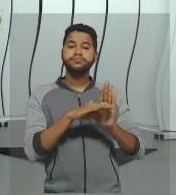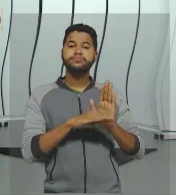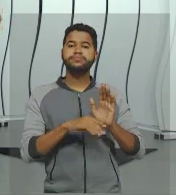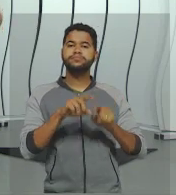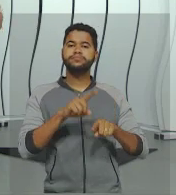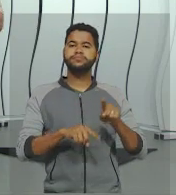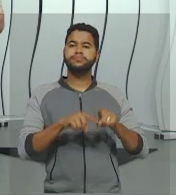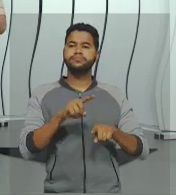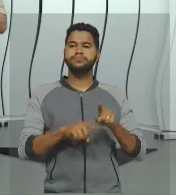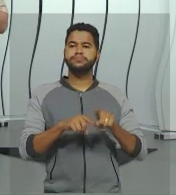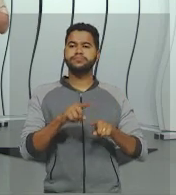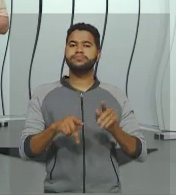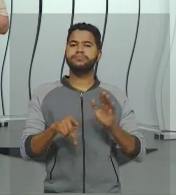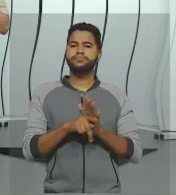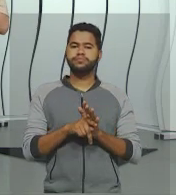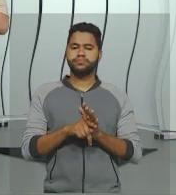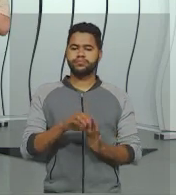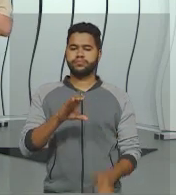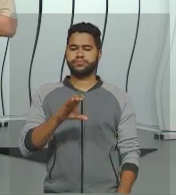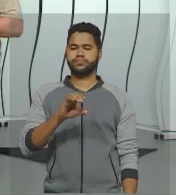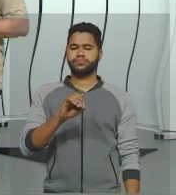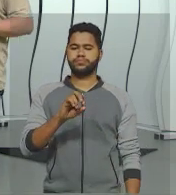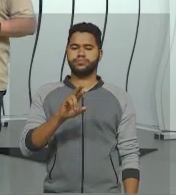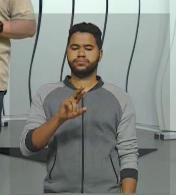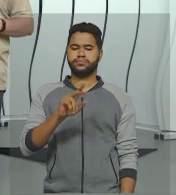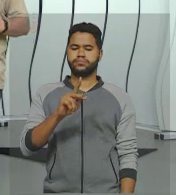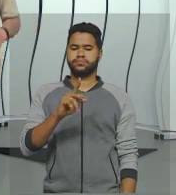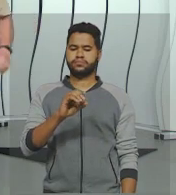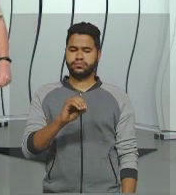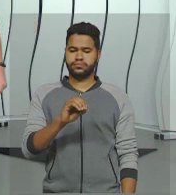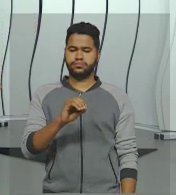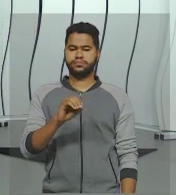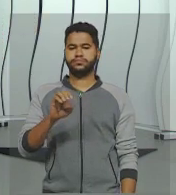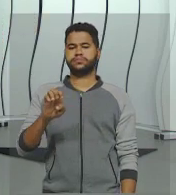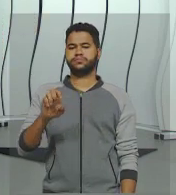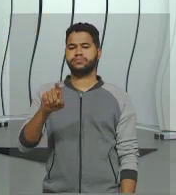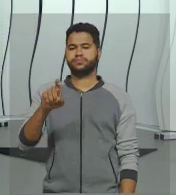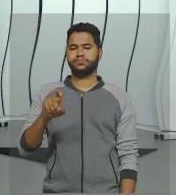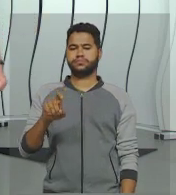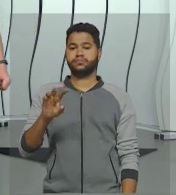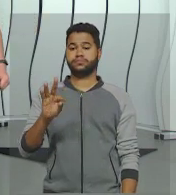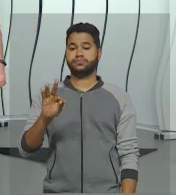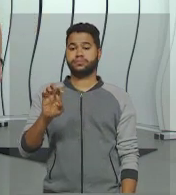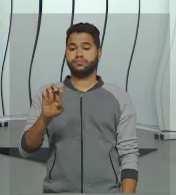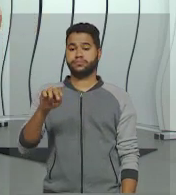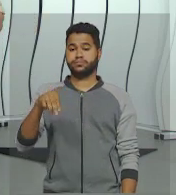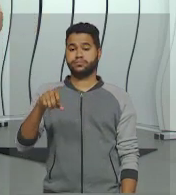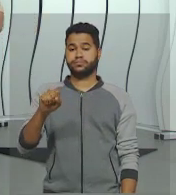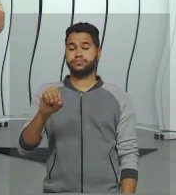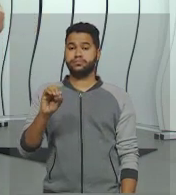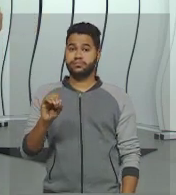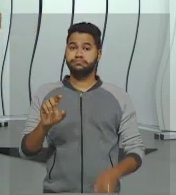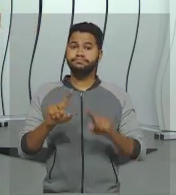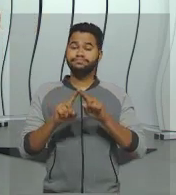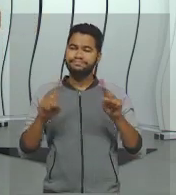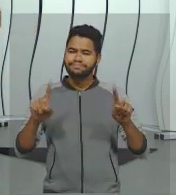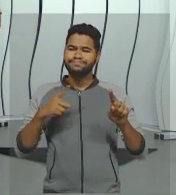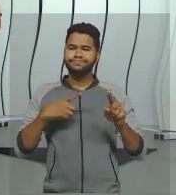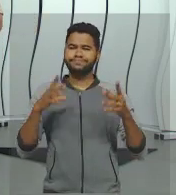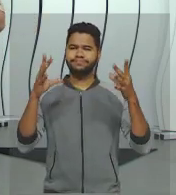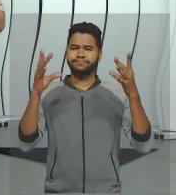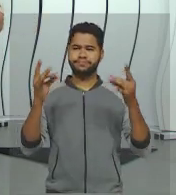como sendo um corpo extenso, certo? Só que aqui tem um detalhe. Essa classificação